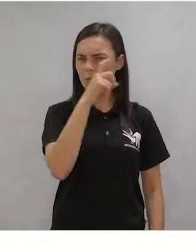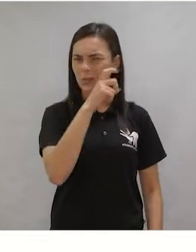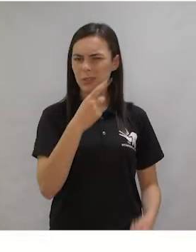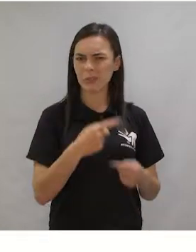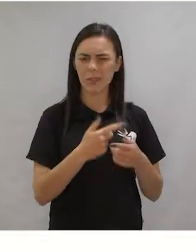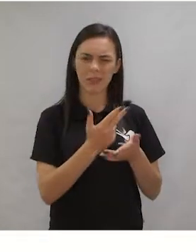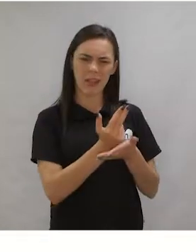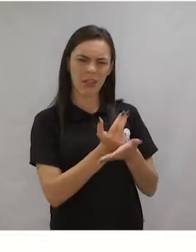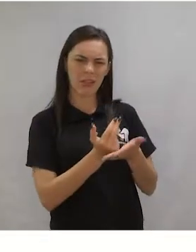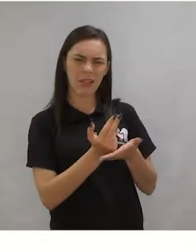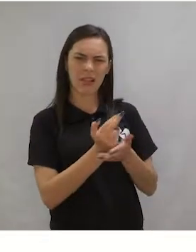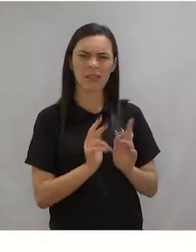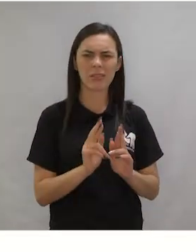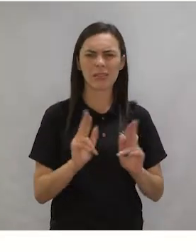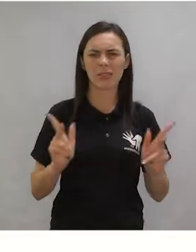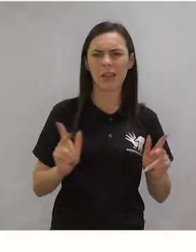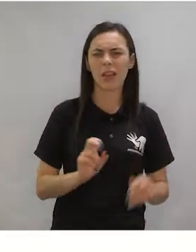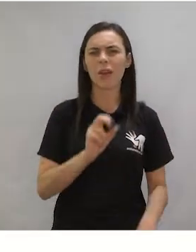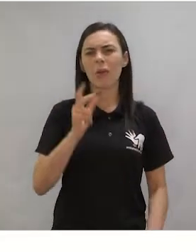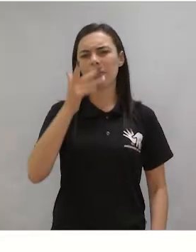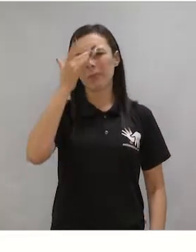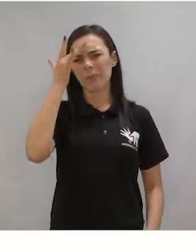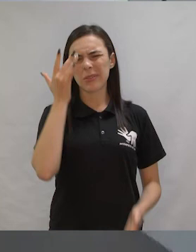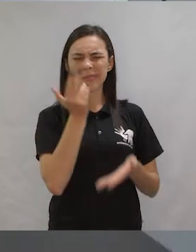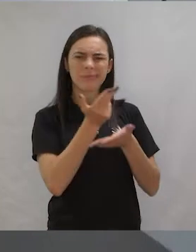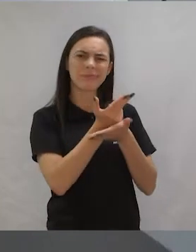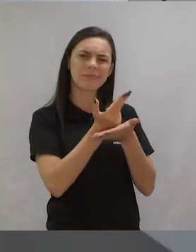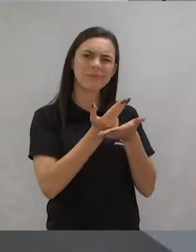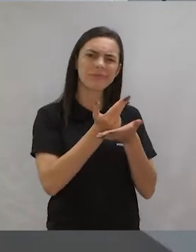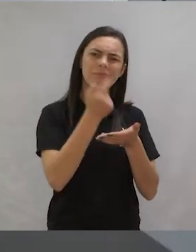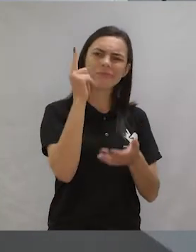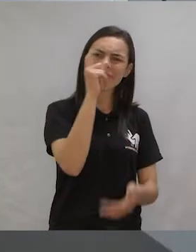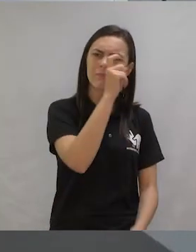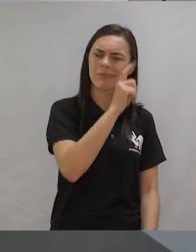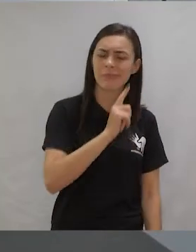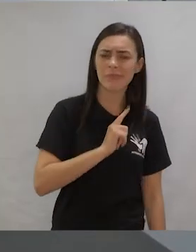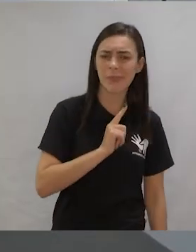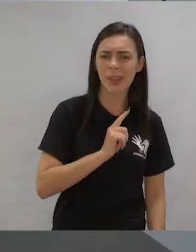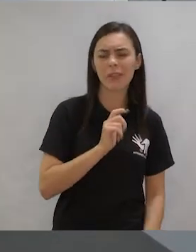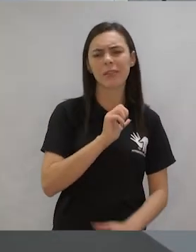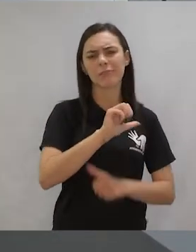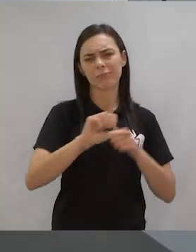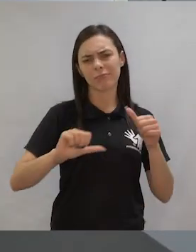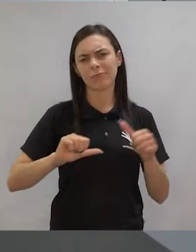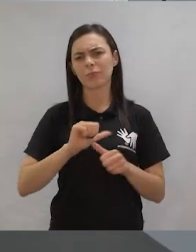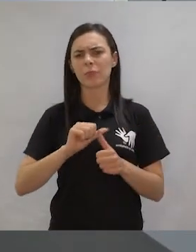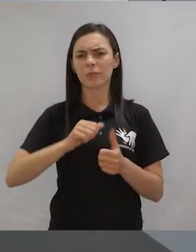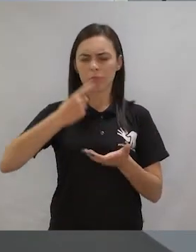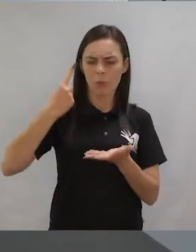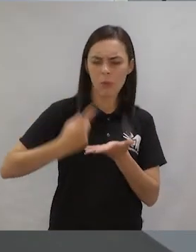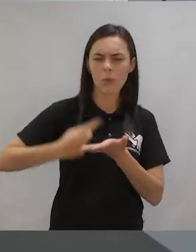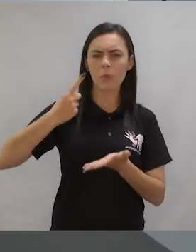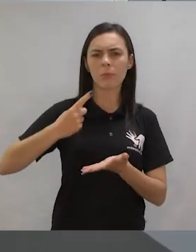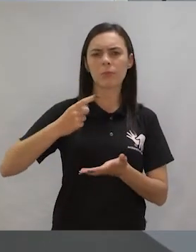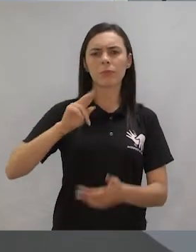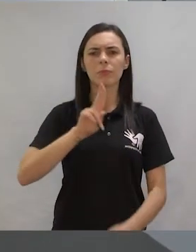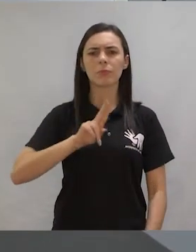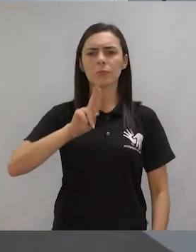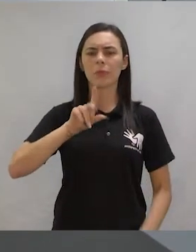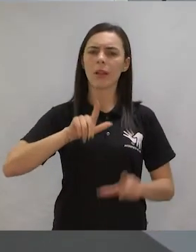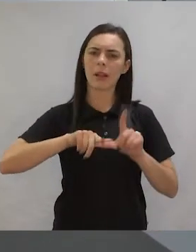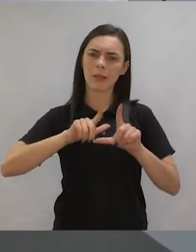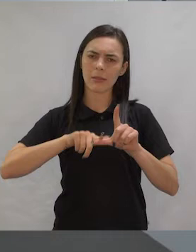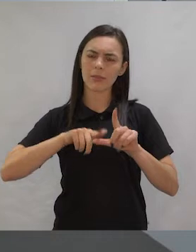né? Não fica igual, nem todo mundo sabe representar através de desenhos, de imagens. Então, a letra foi uma